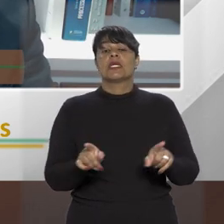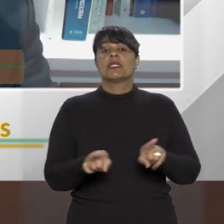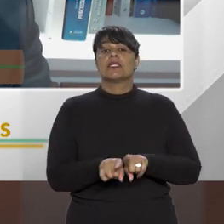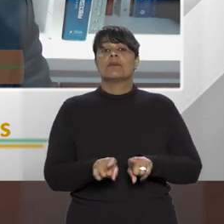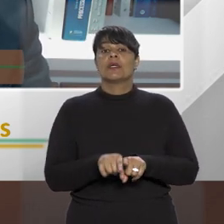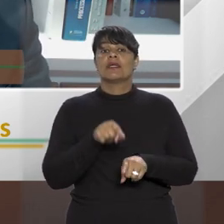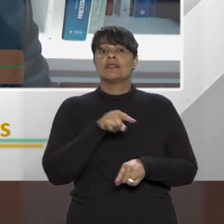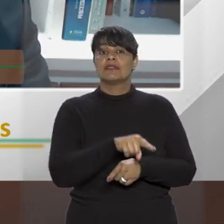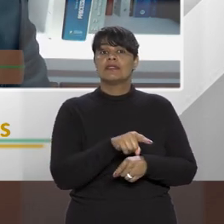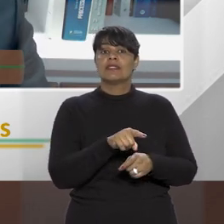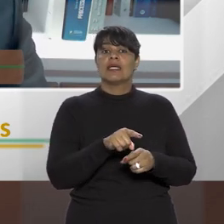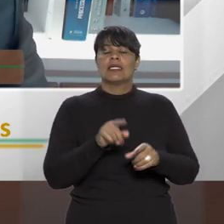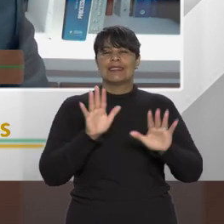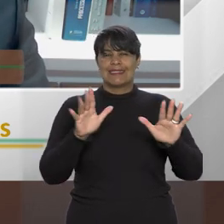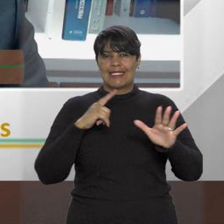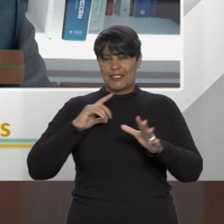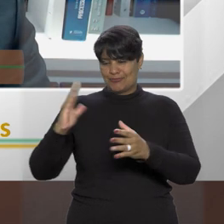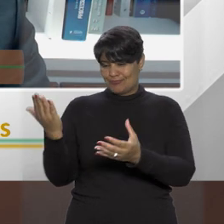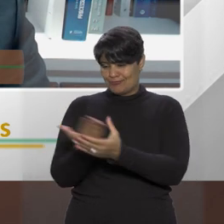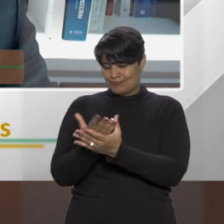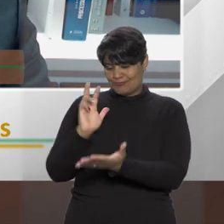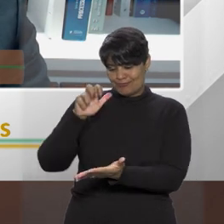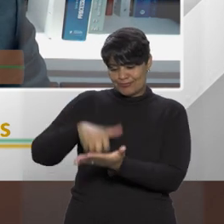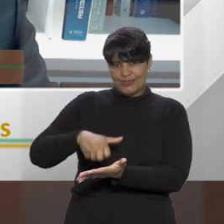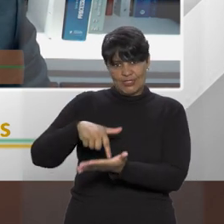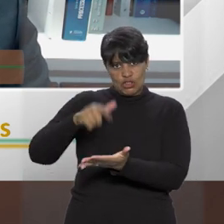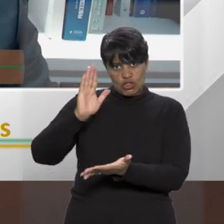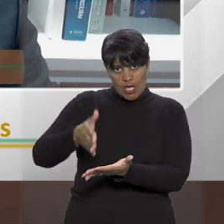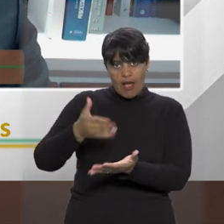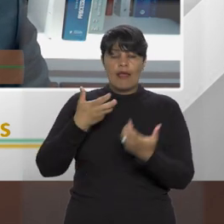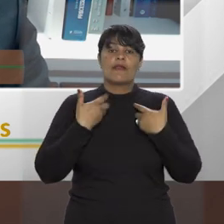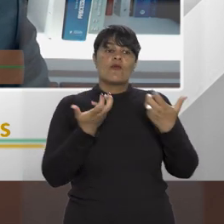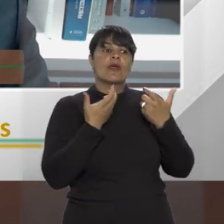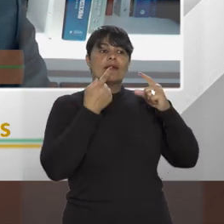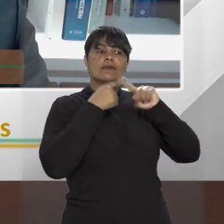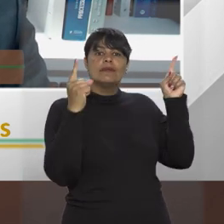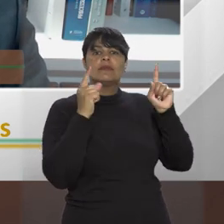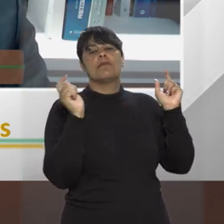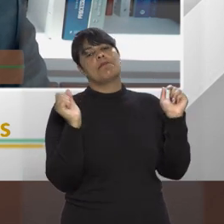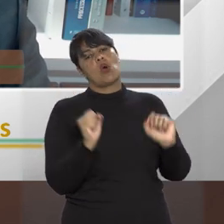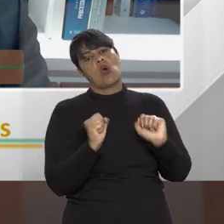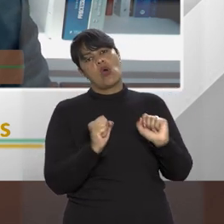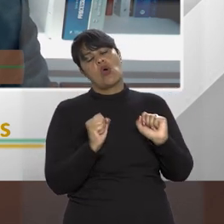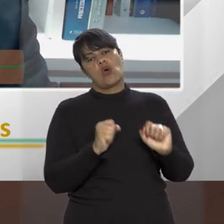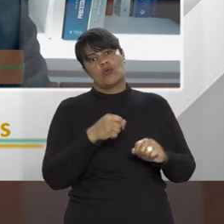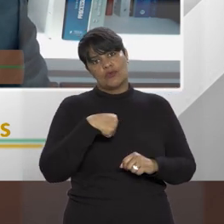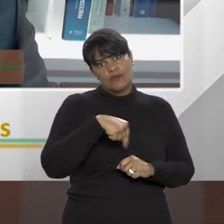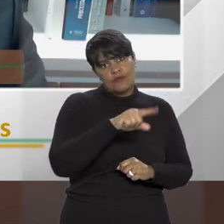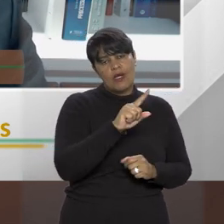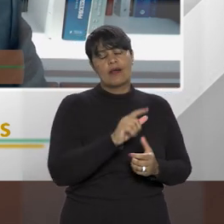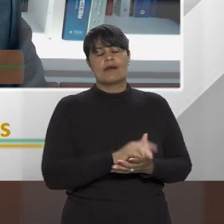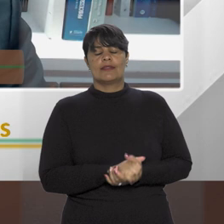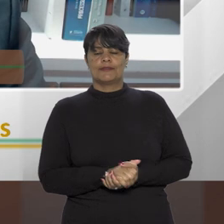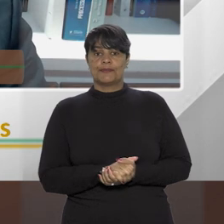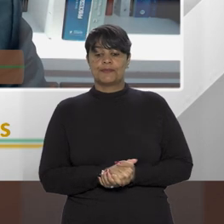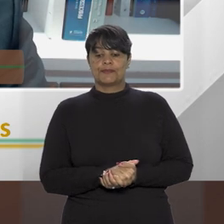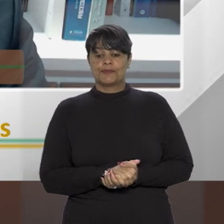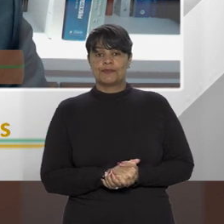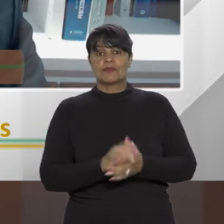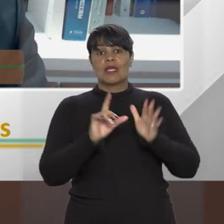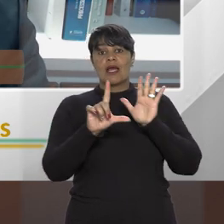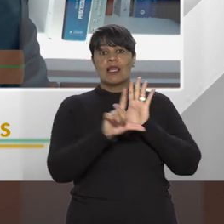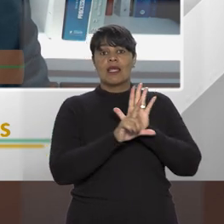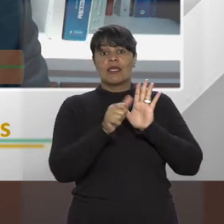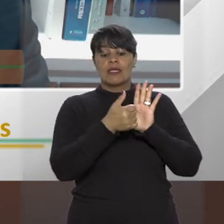A adjudicação compulsória, que o Fred já mencionou, da Lei 14.382 de 2022. Alteração extrajudicial